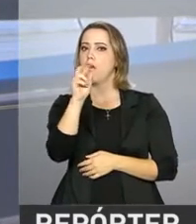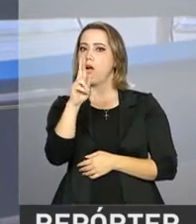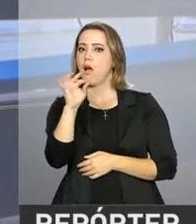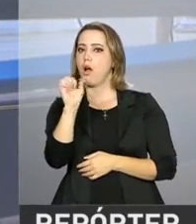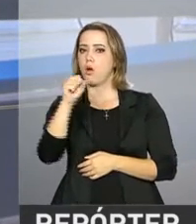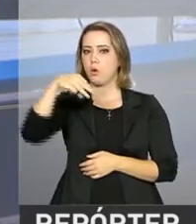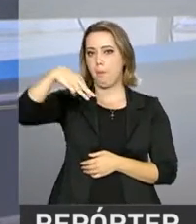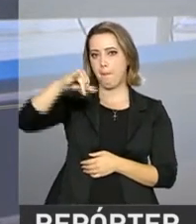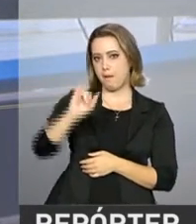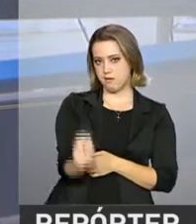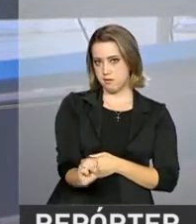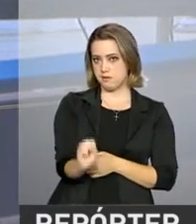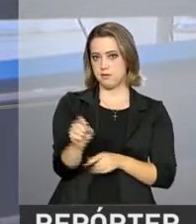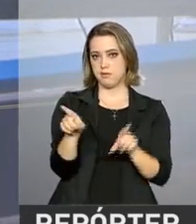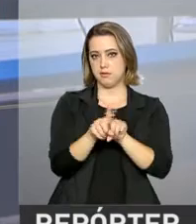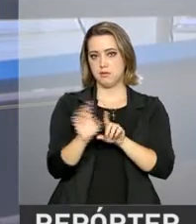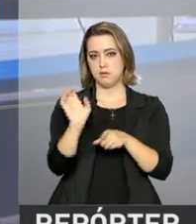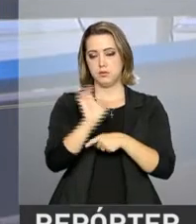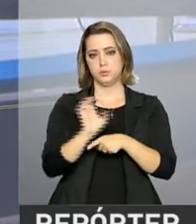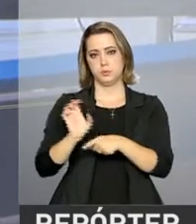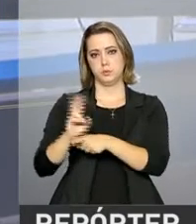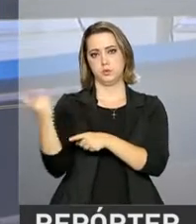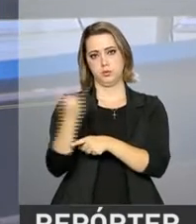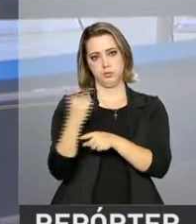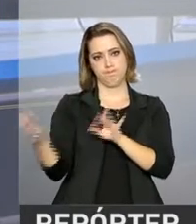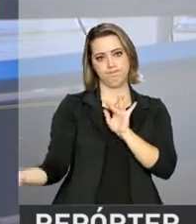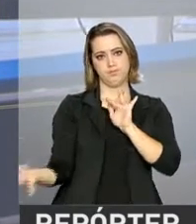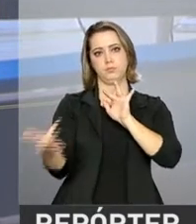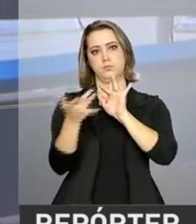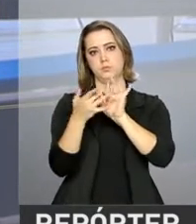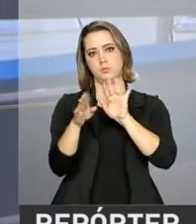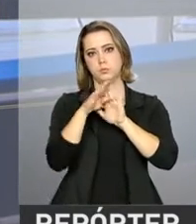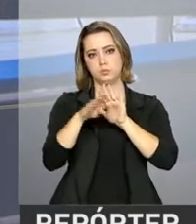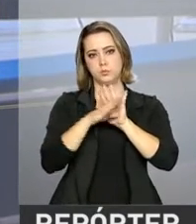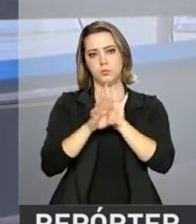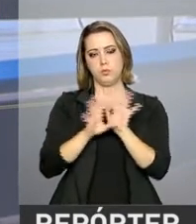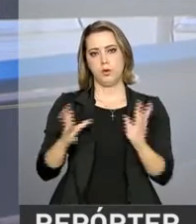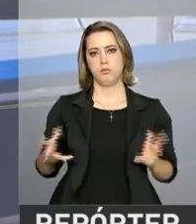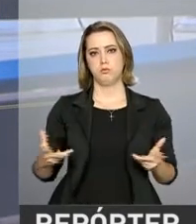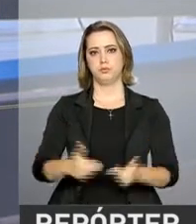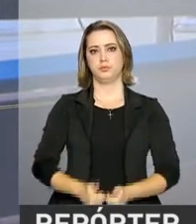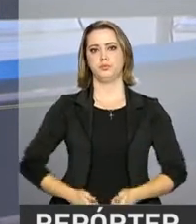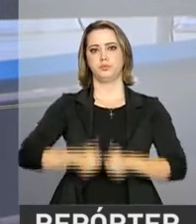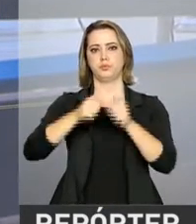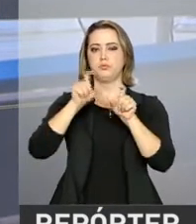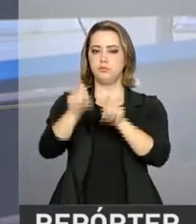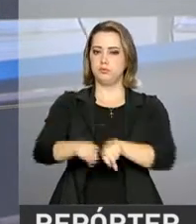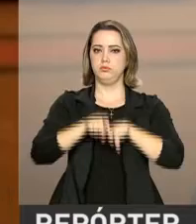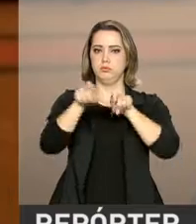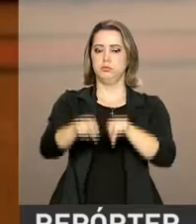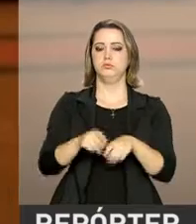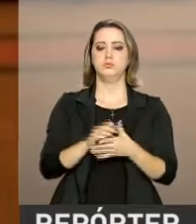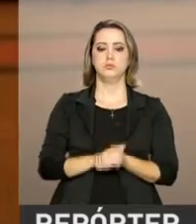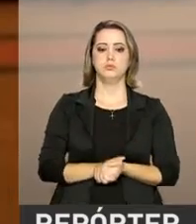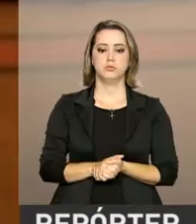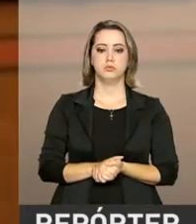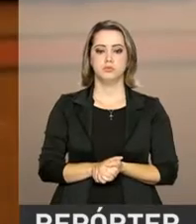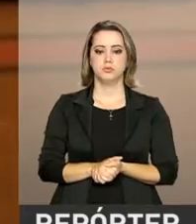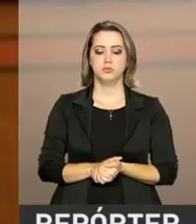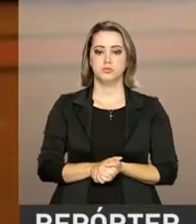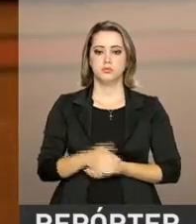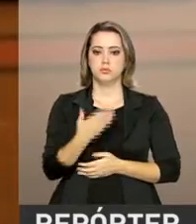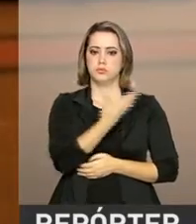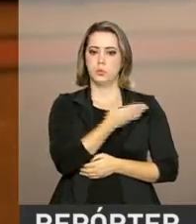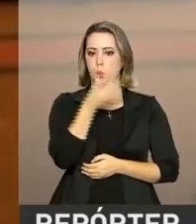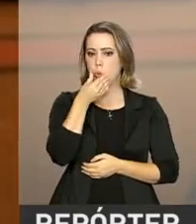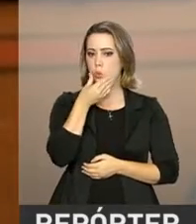é o segundo da federação a adotar o programa que vai dar mais eficiência e agilidade à produção rural seu